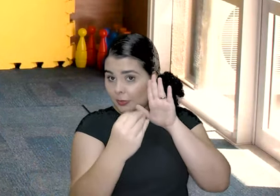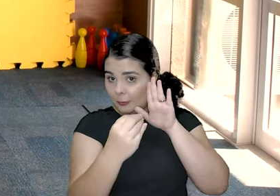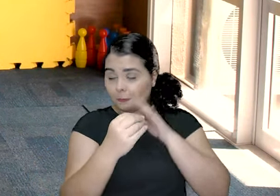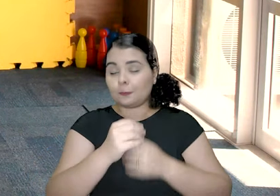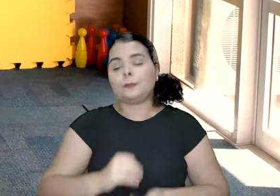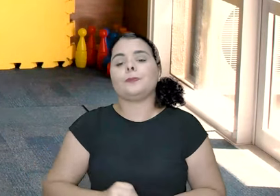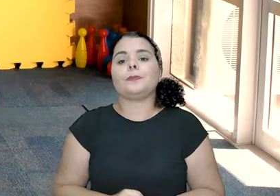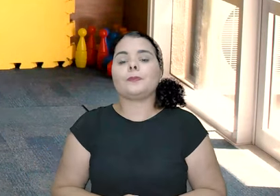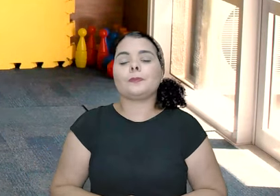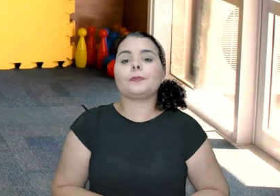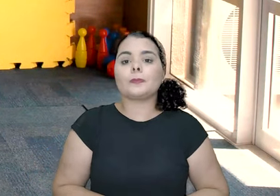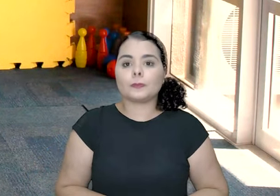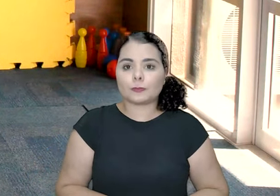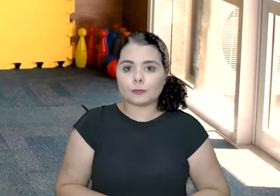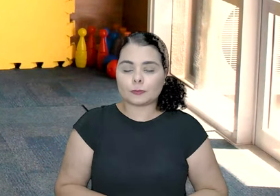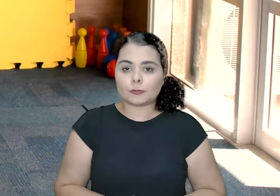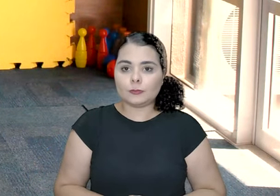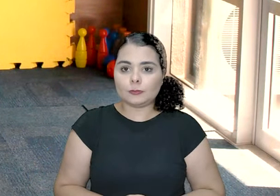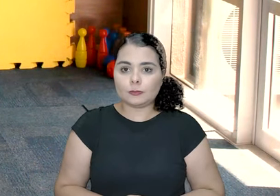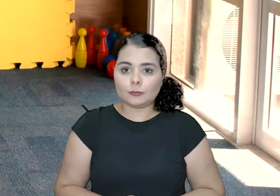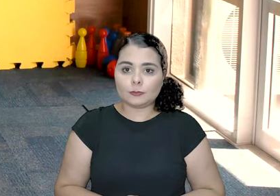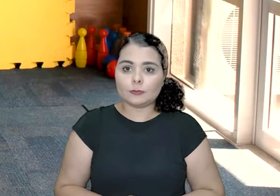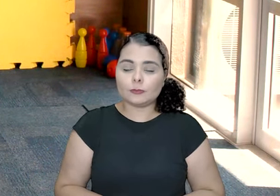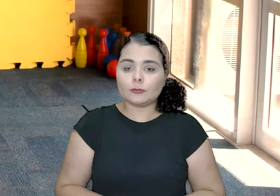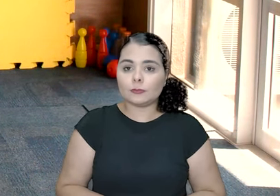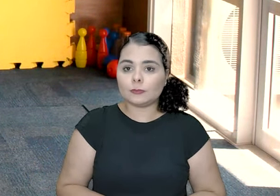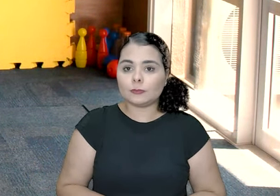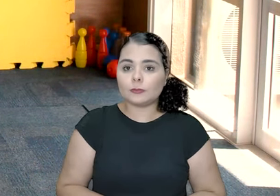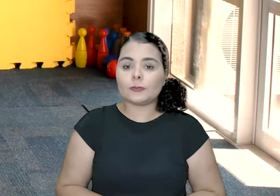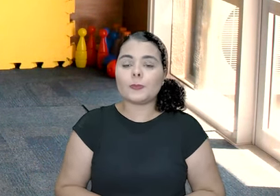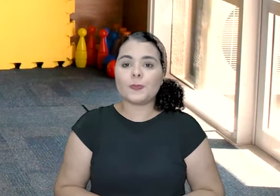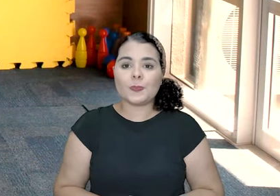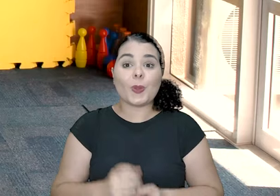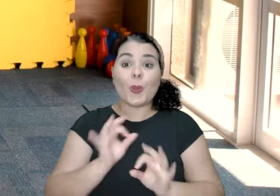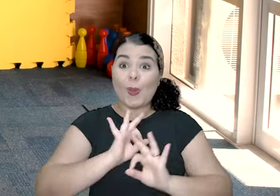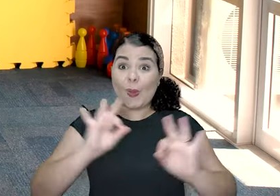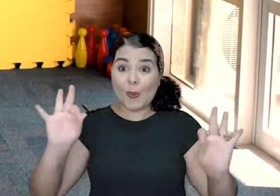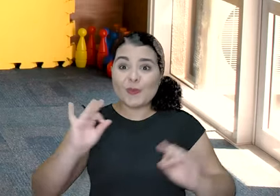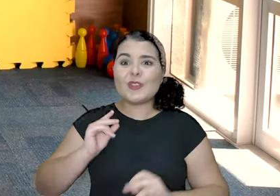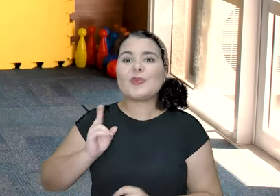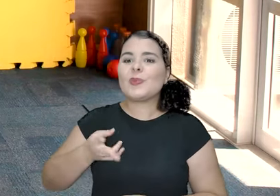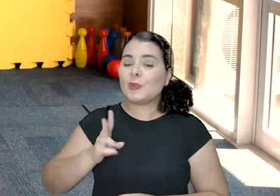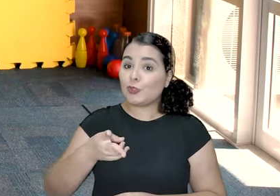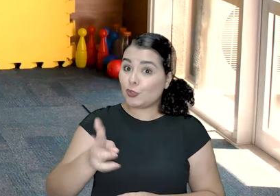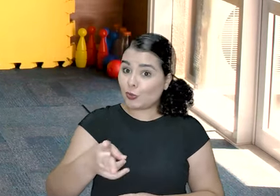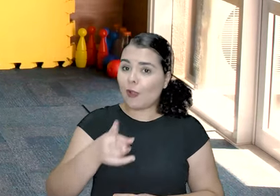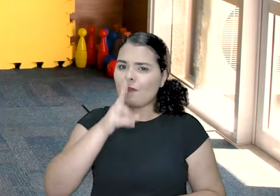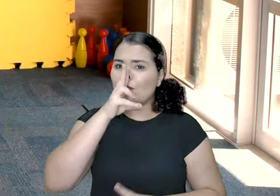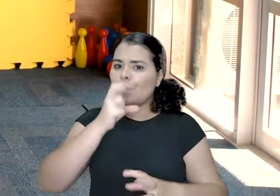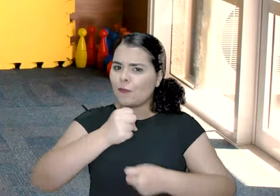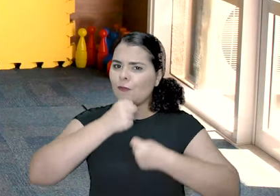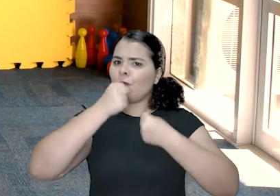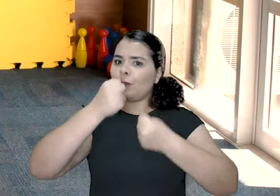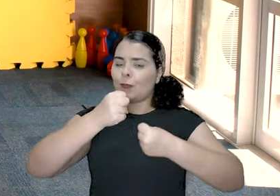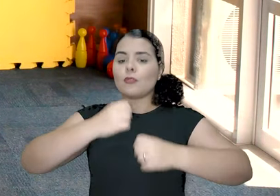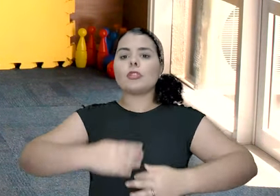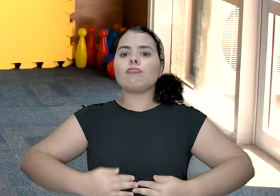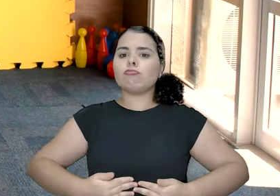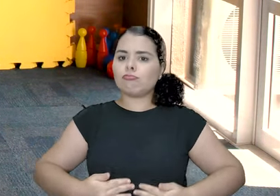e cruza. Afasta e cruza. Boa, continua. Força no